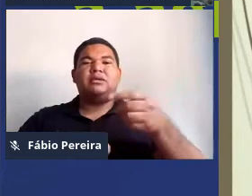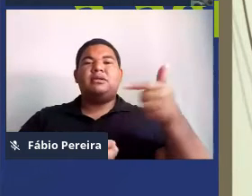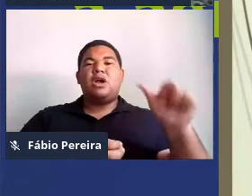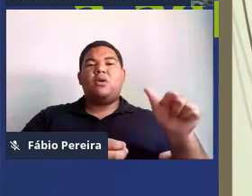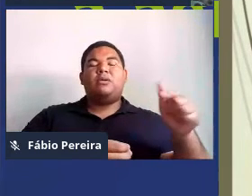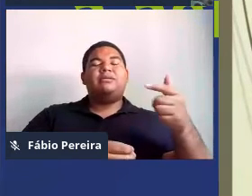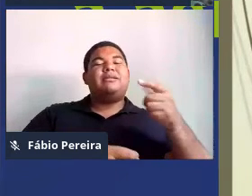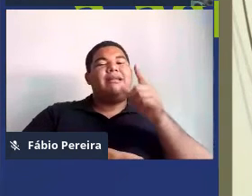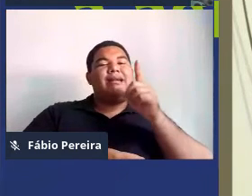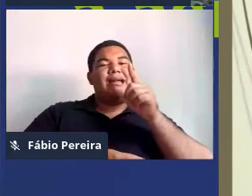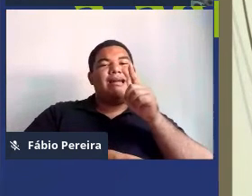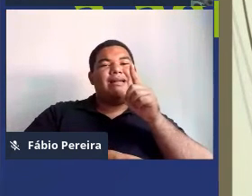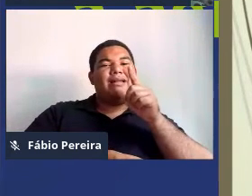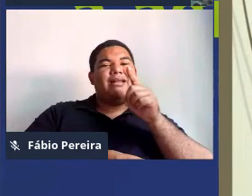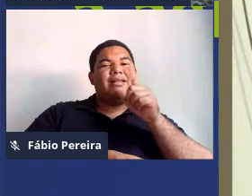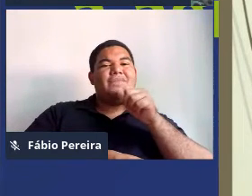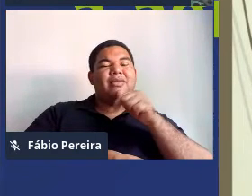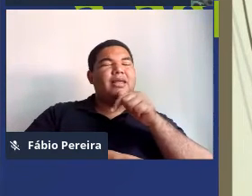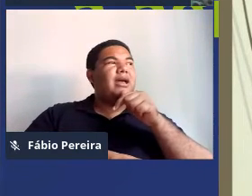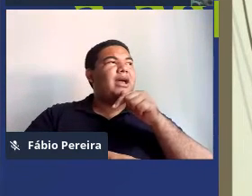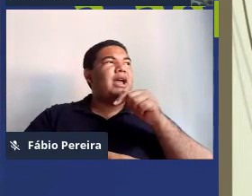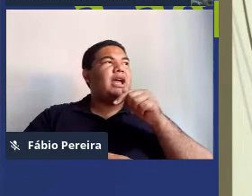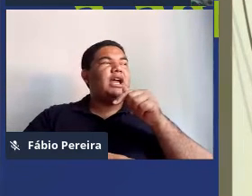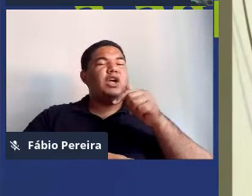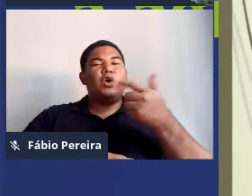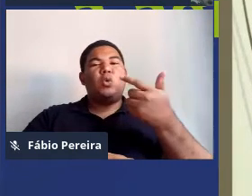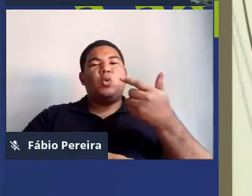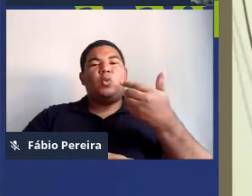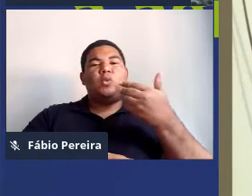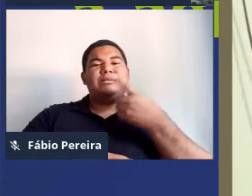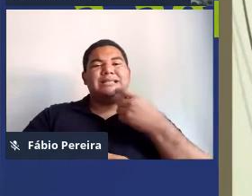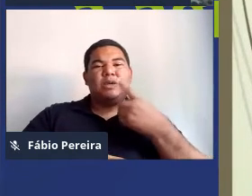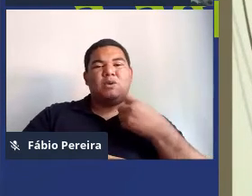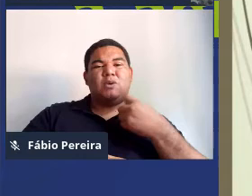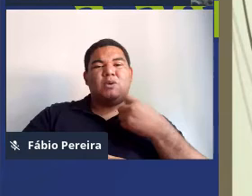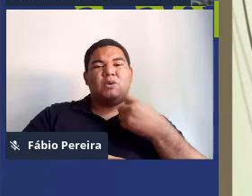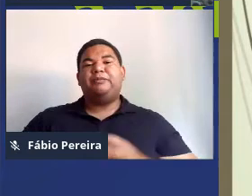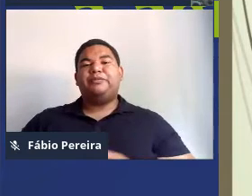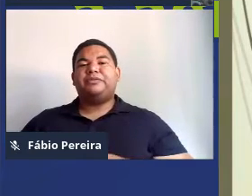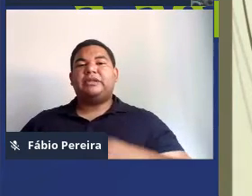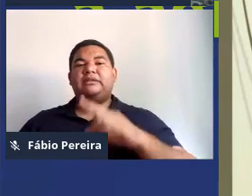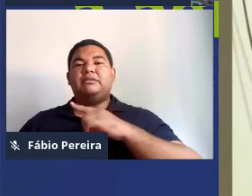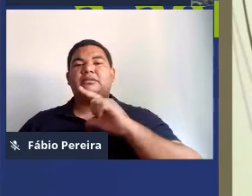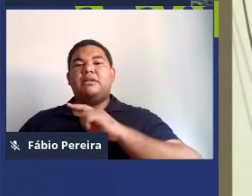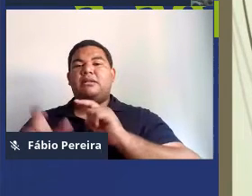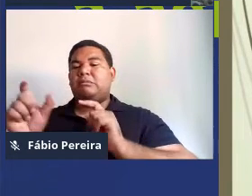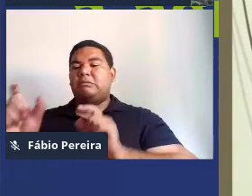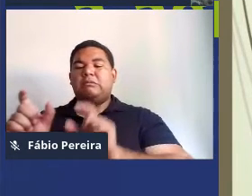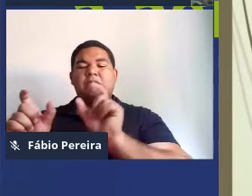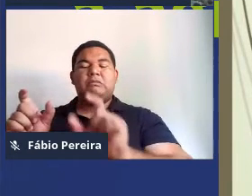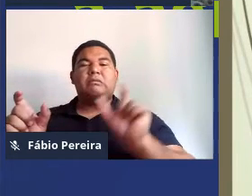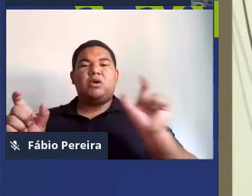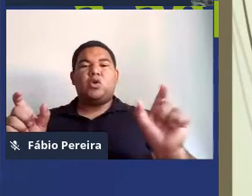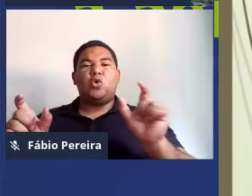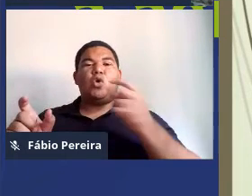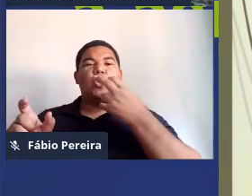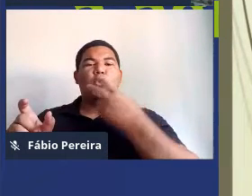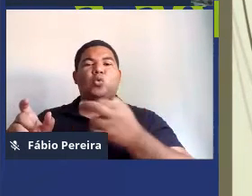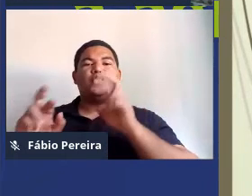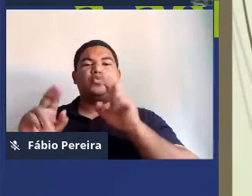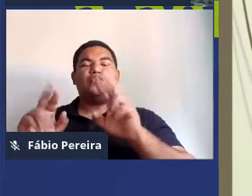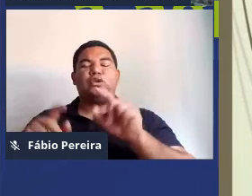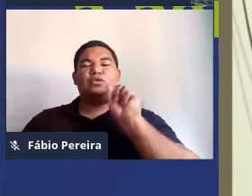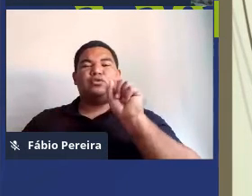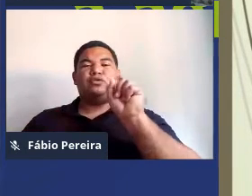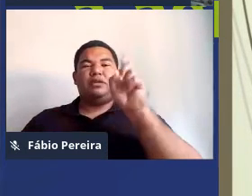Essas cores diferentes, as barrinhas de cores diferentes, significam, um em relação ao outro, que os genes que